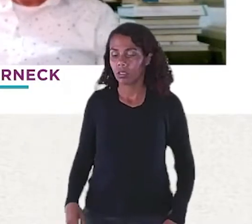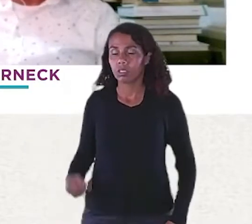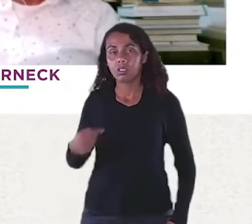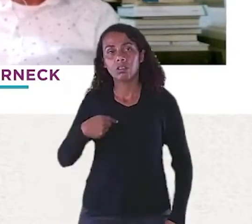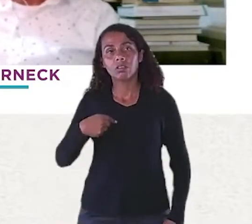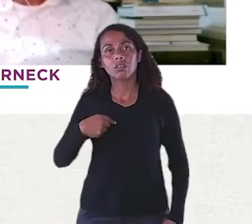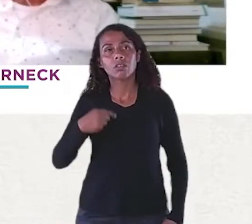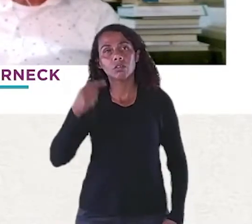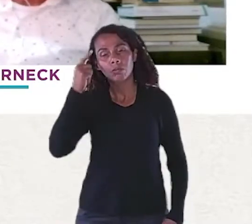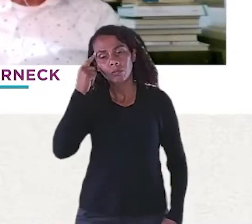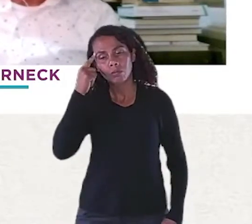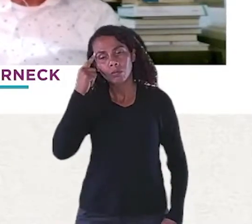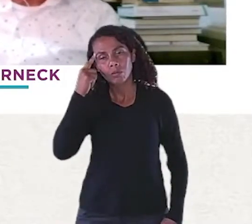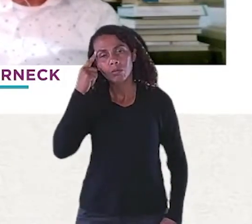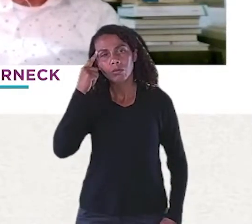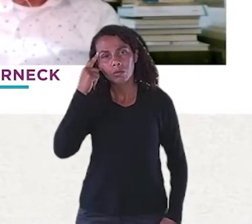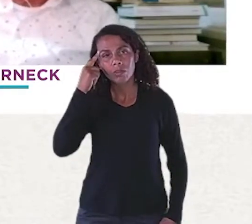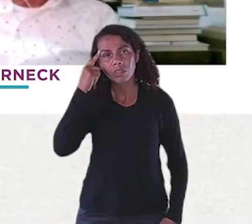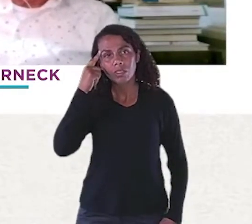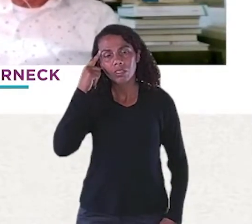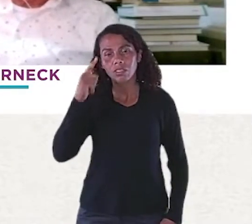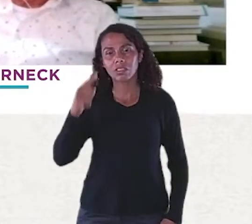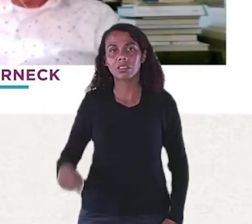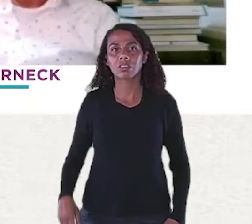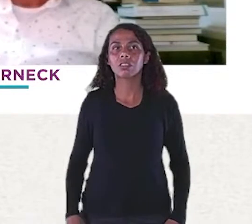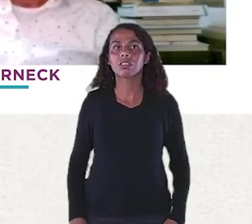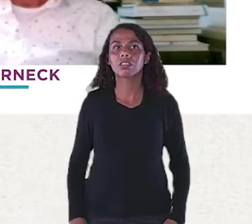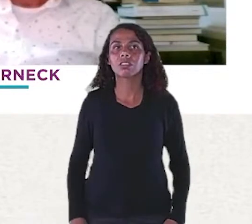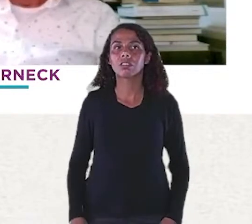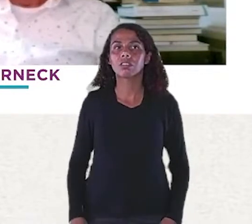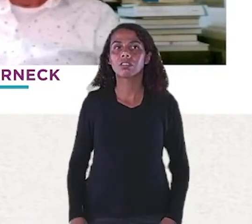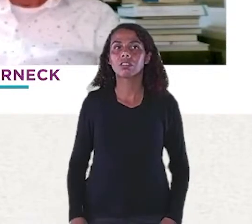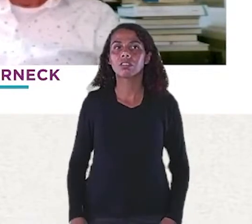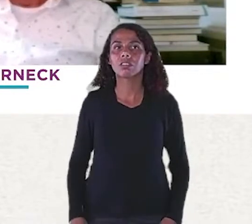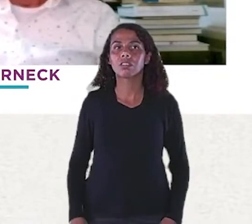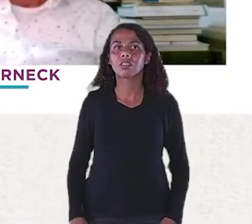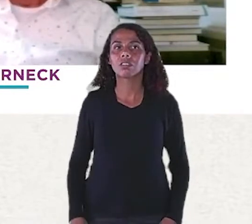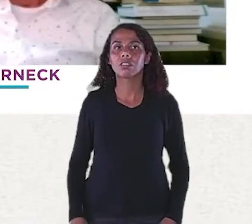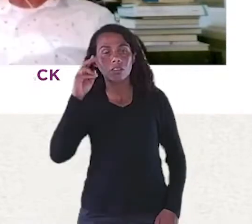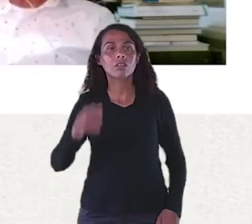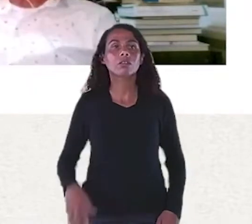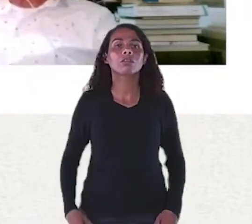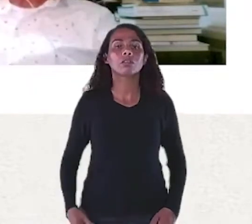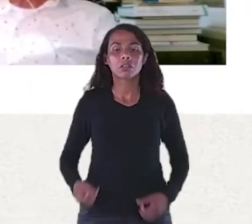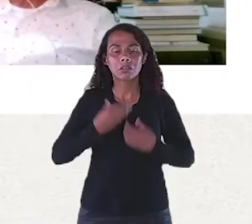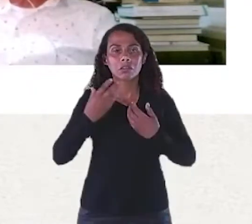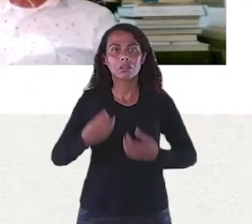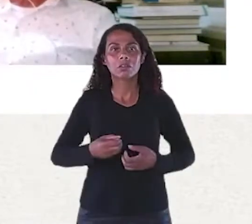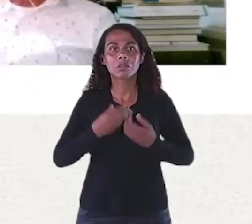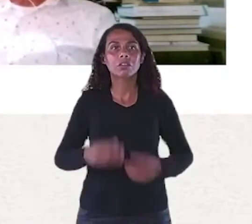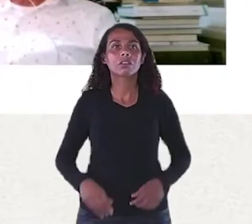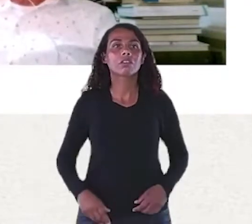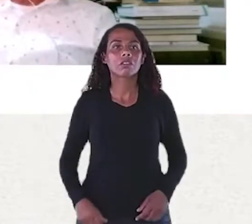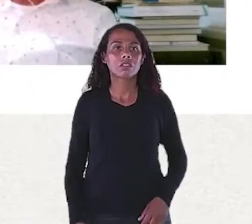tal da Maria das Tranças com uma travessa de frango ao molho pardo, botou na frente do Hélio Pellegrino, ele parou